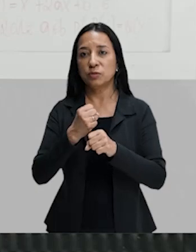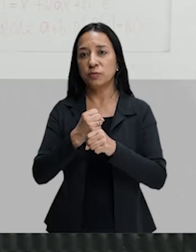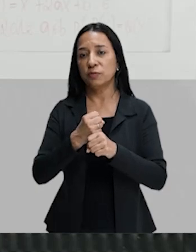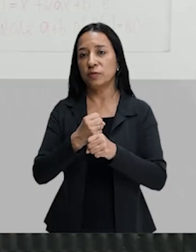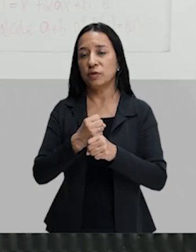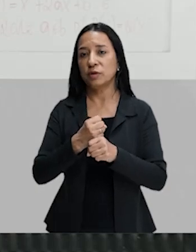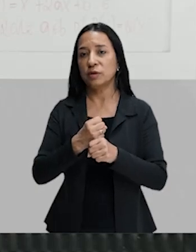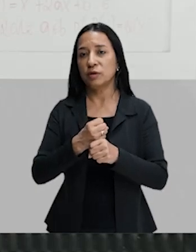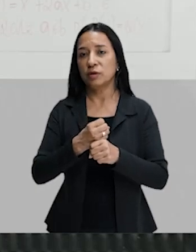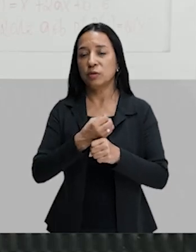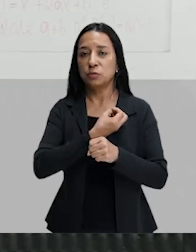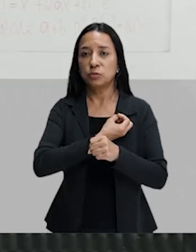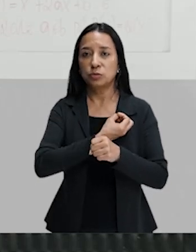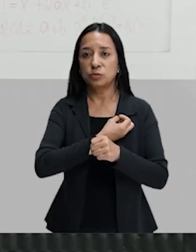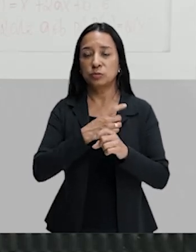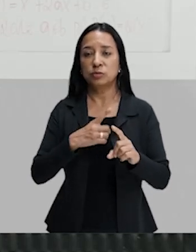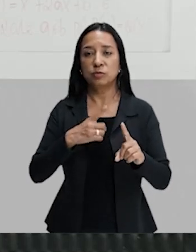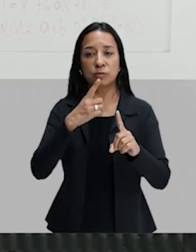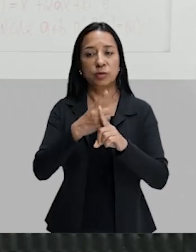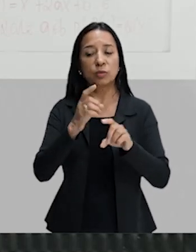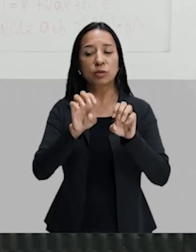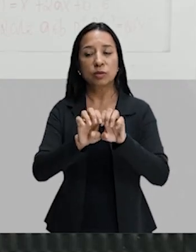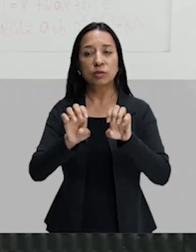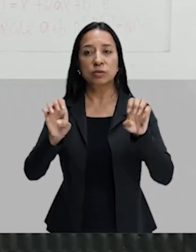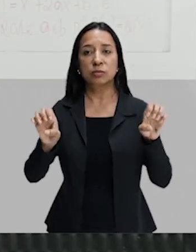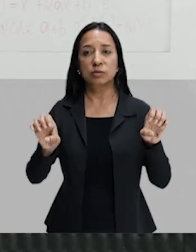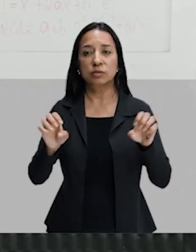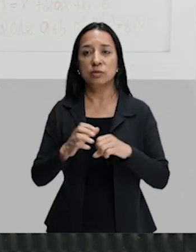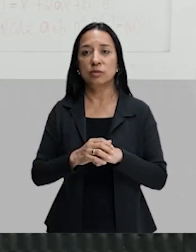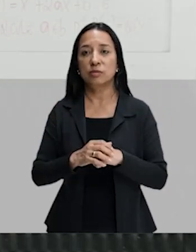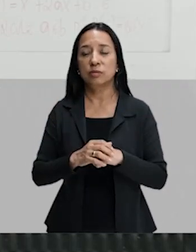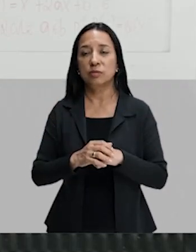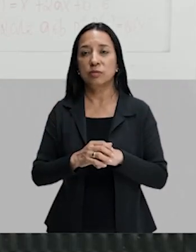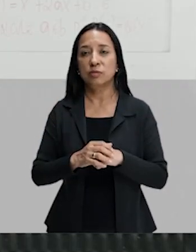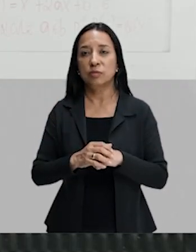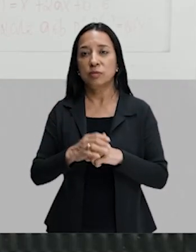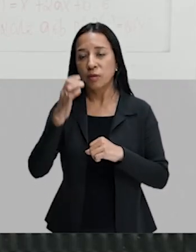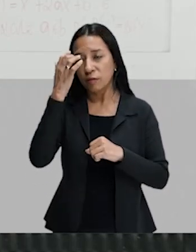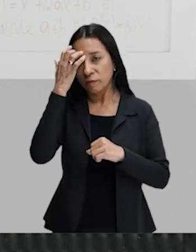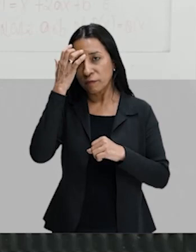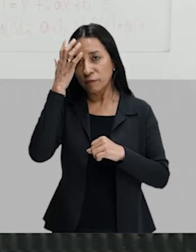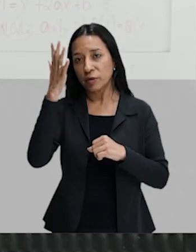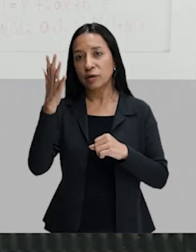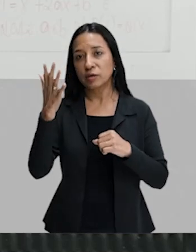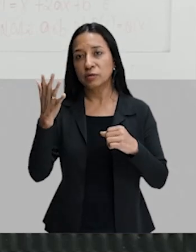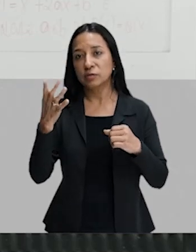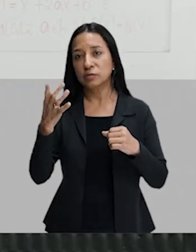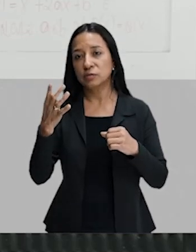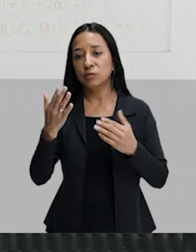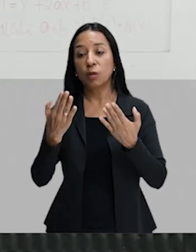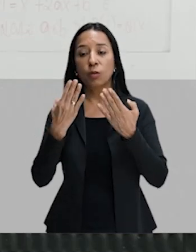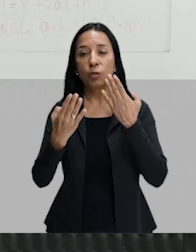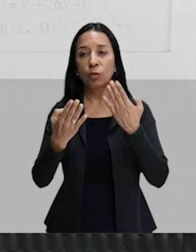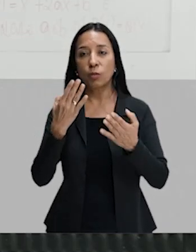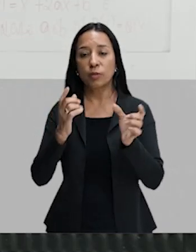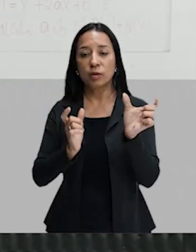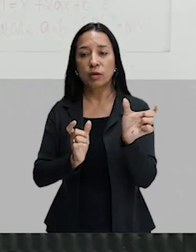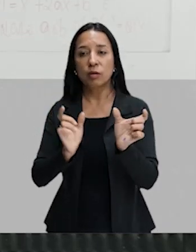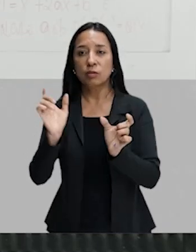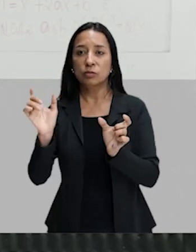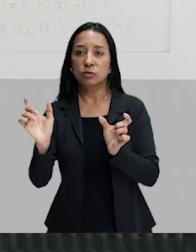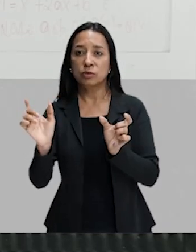aqui, né, você vai encontrar essa expressão. Porque fica mais fácil agora de você comparar os termos que